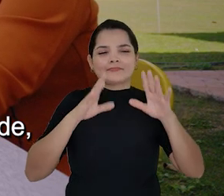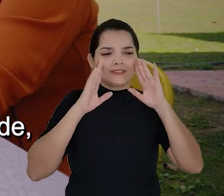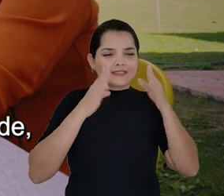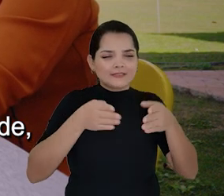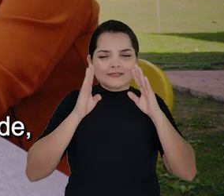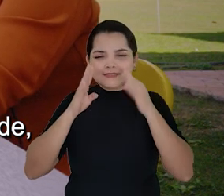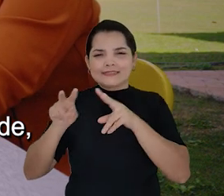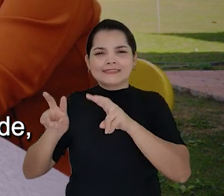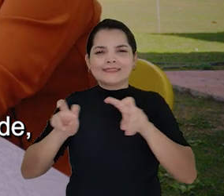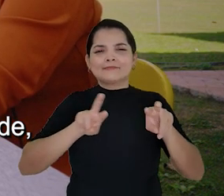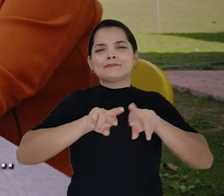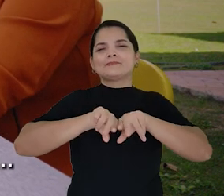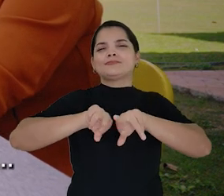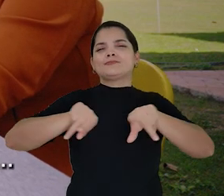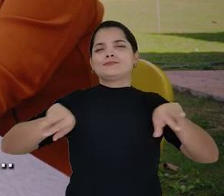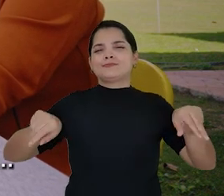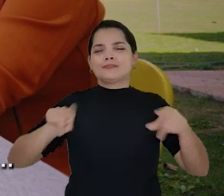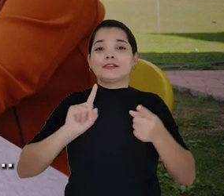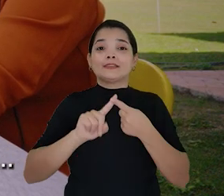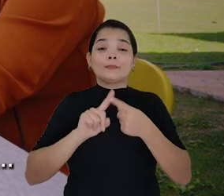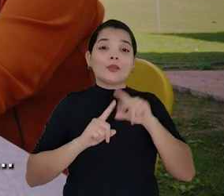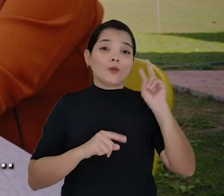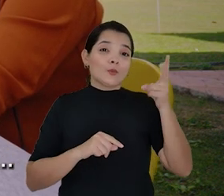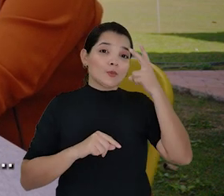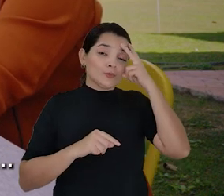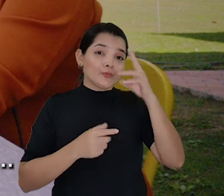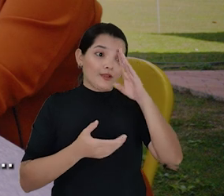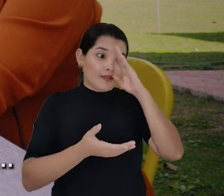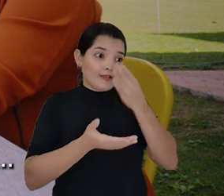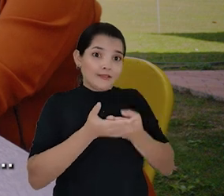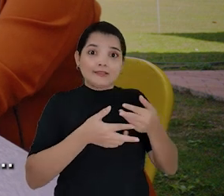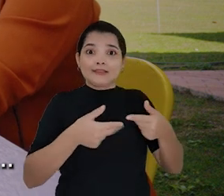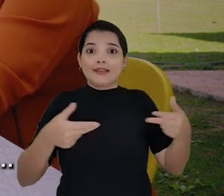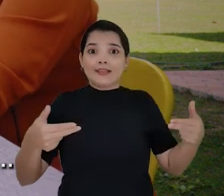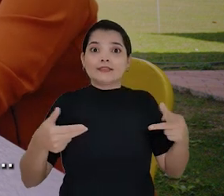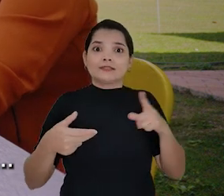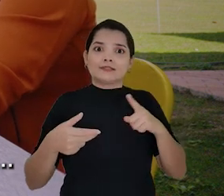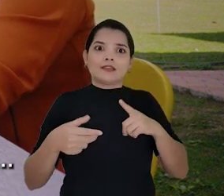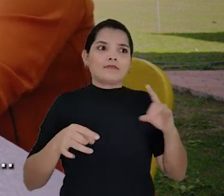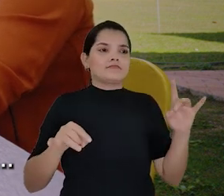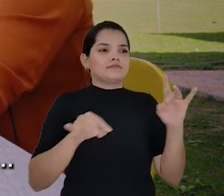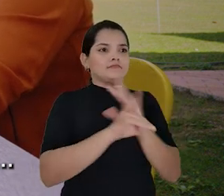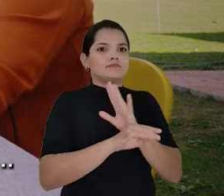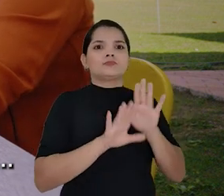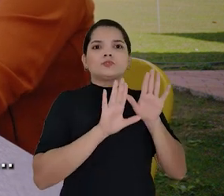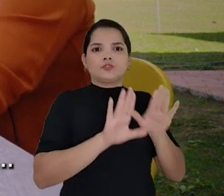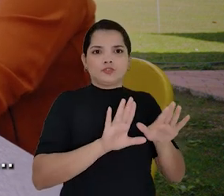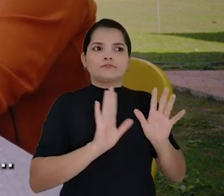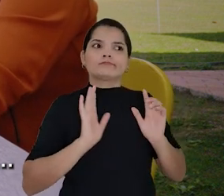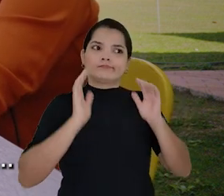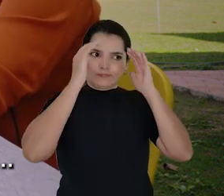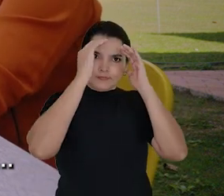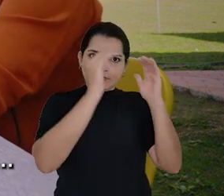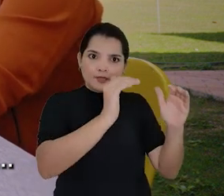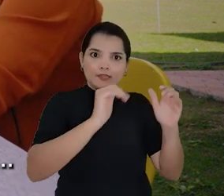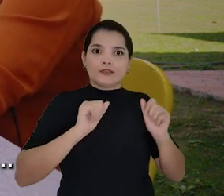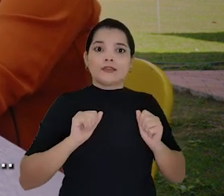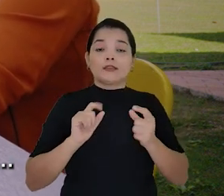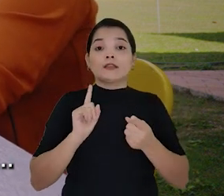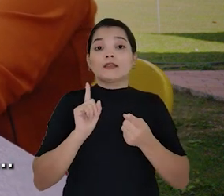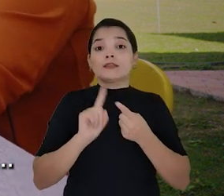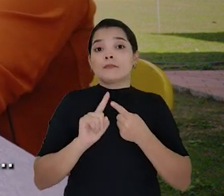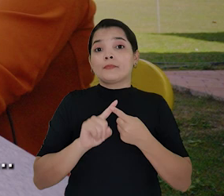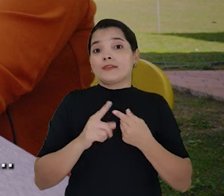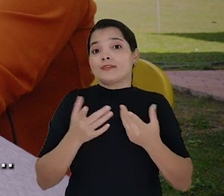especificidades né as as crenças culturais que estão ali postas que precisam ser respeitadas né a